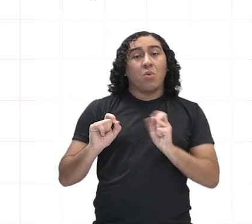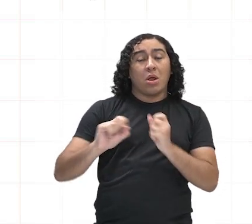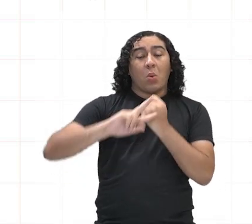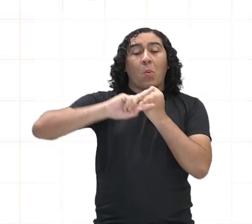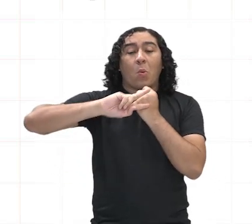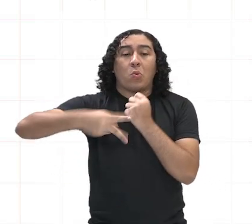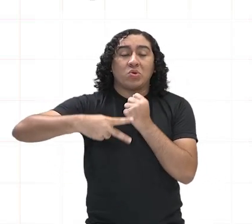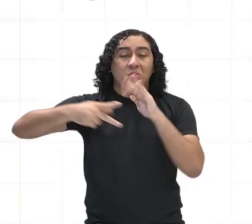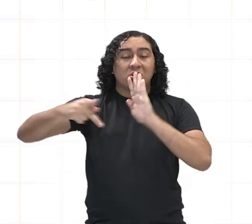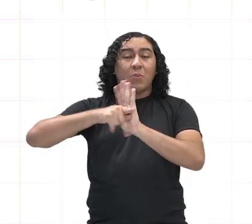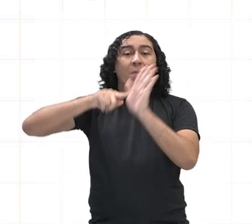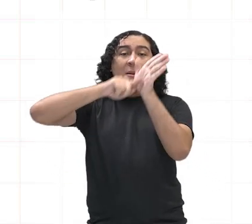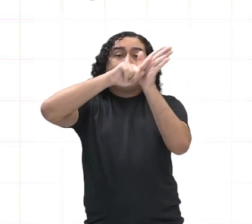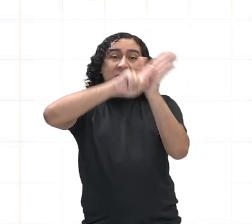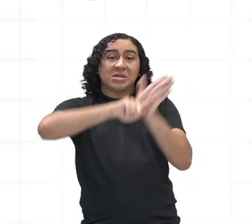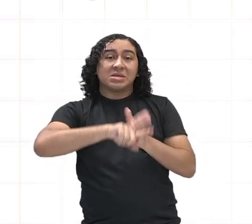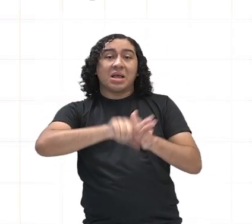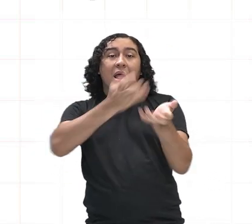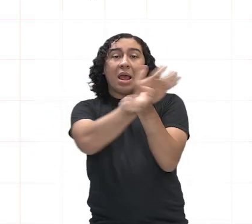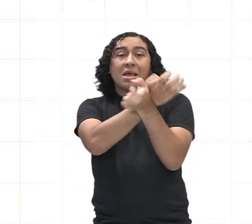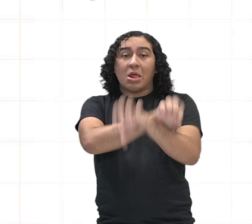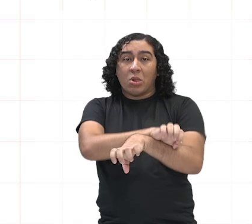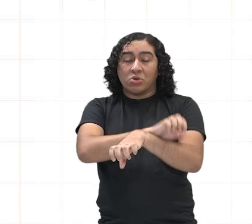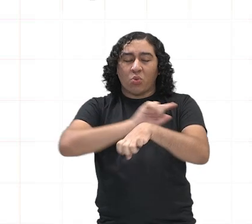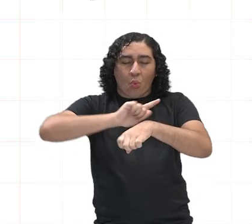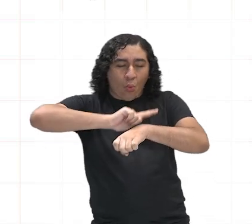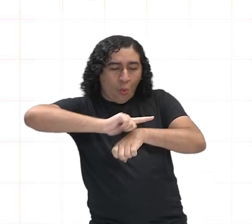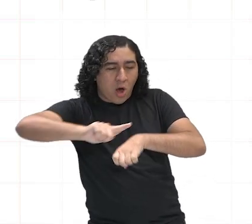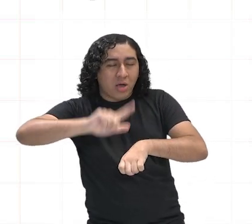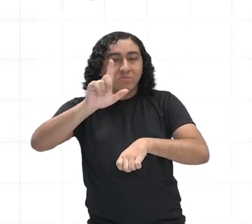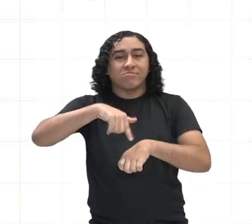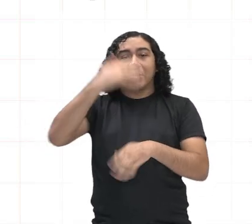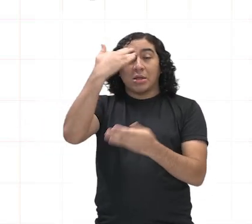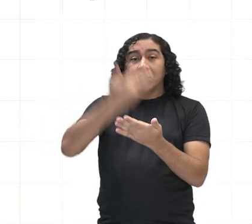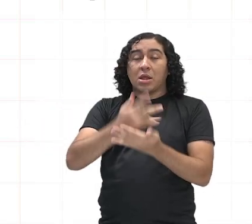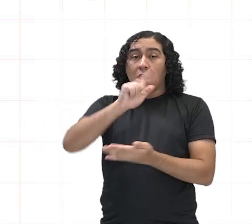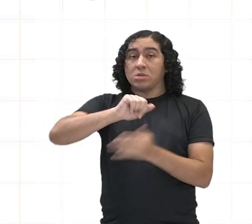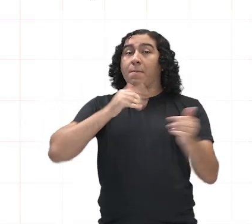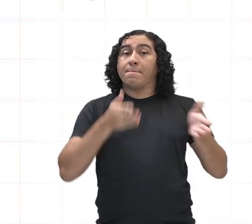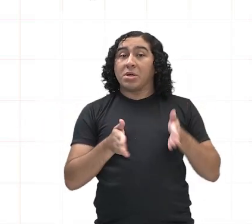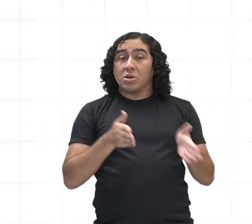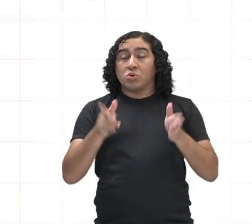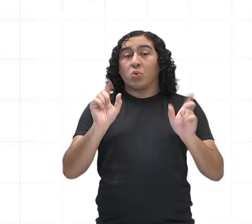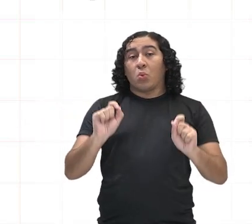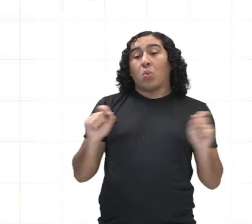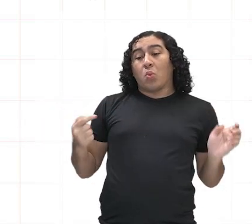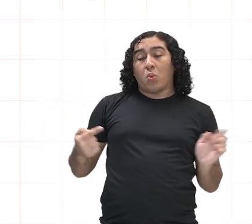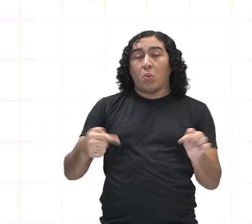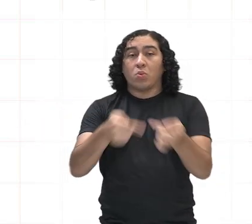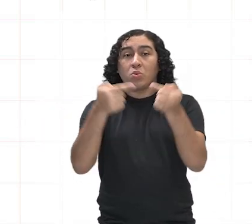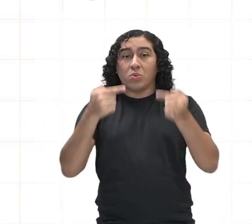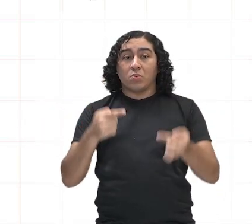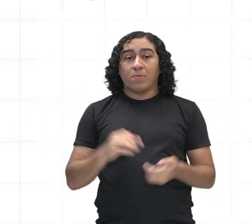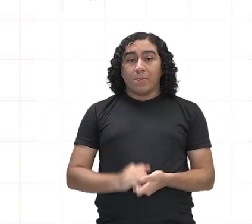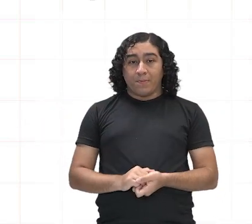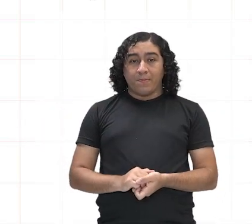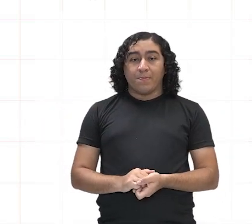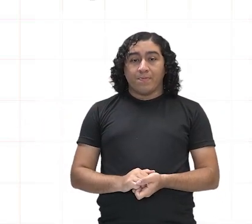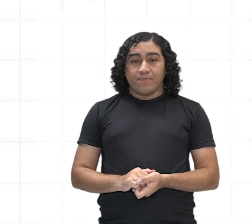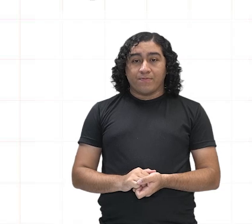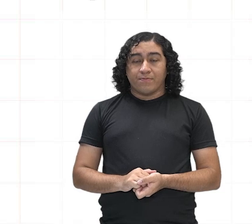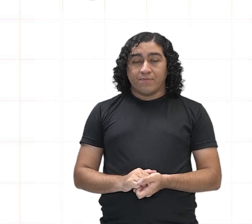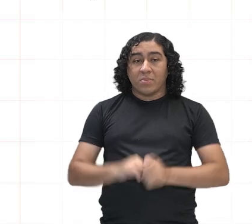pesquisas arqueológicas. Acredita-se que nesse período constituíram-se